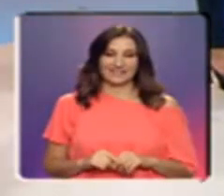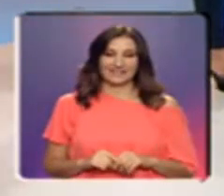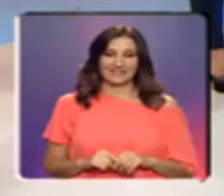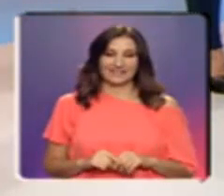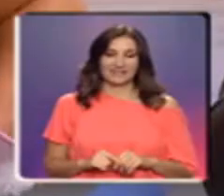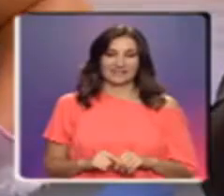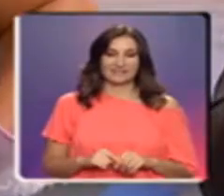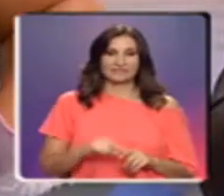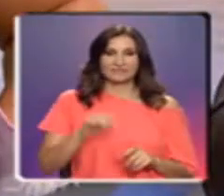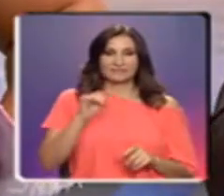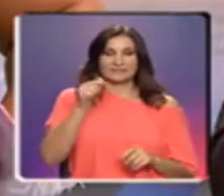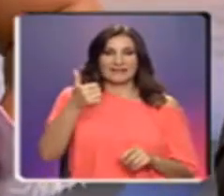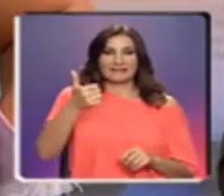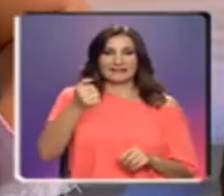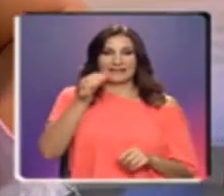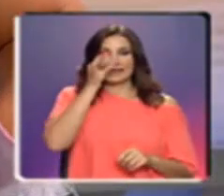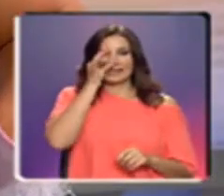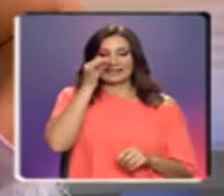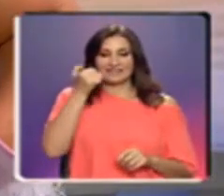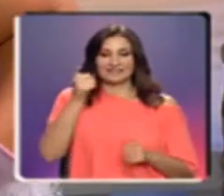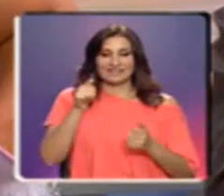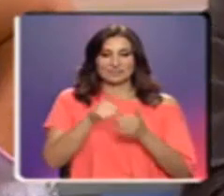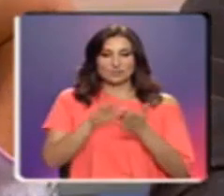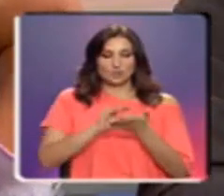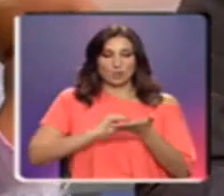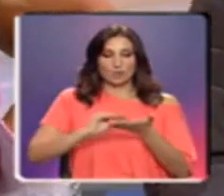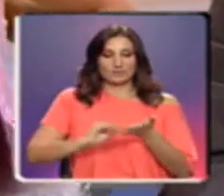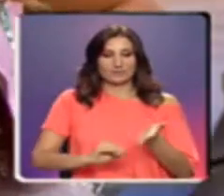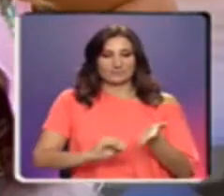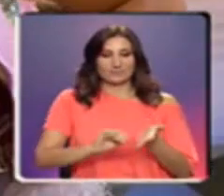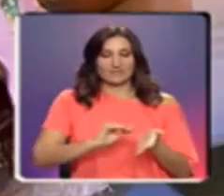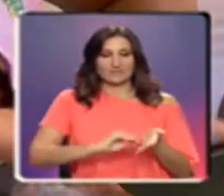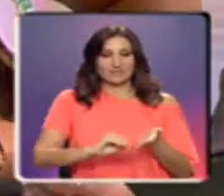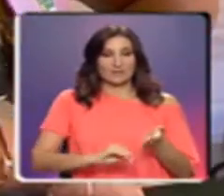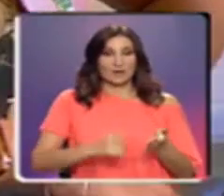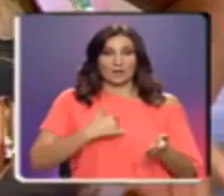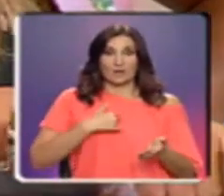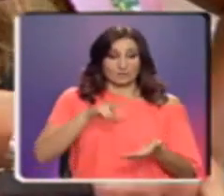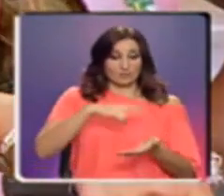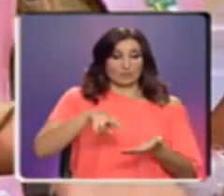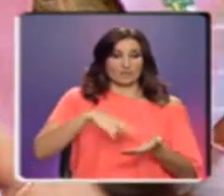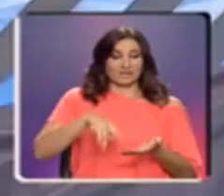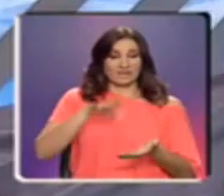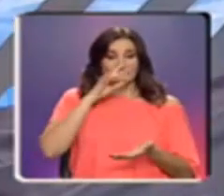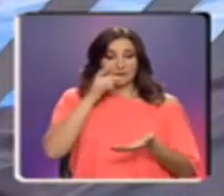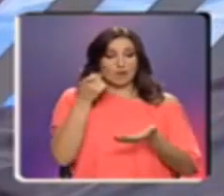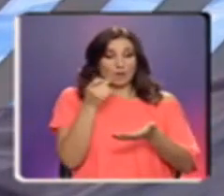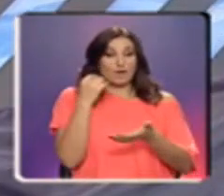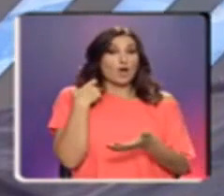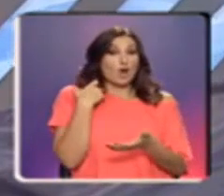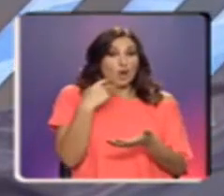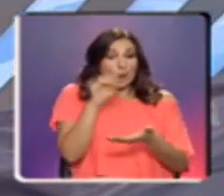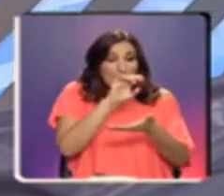Esta é a caneta com que todos os jogadores têm assinado os contratos no Sporting. O quê? Portanto, não, eu não leio nada sem ler as letras